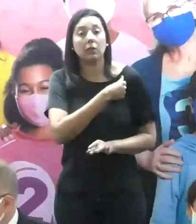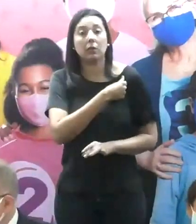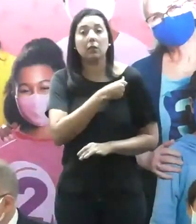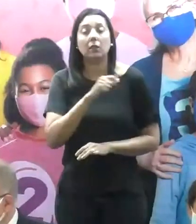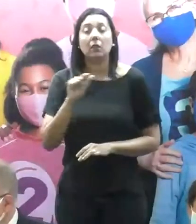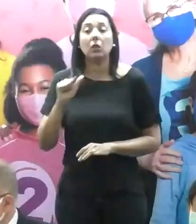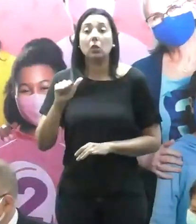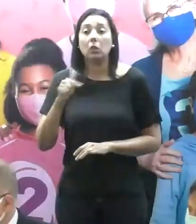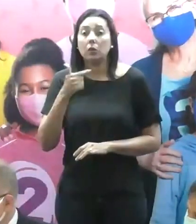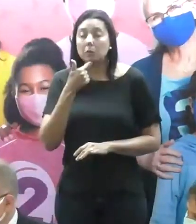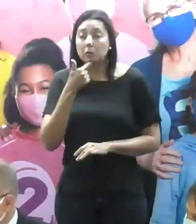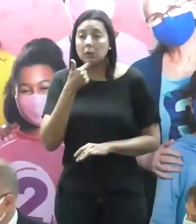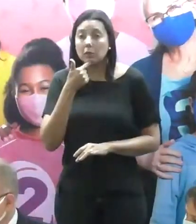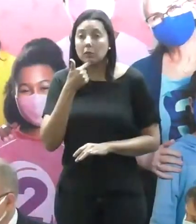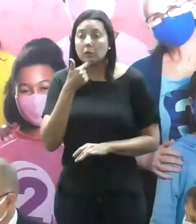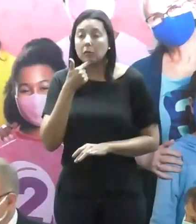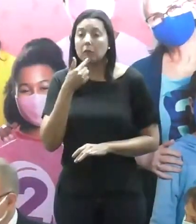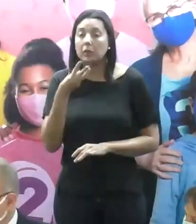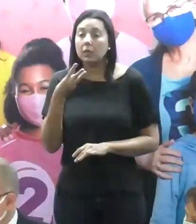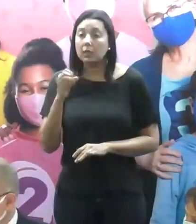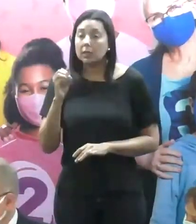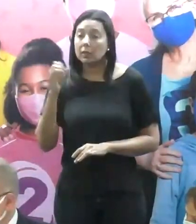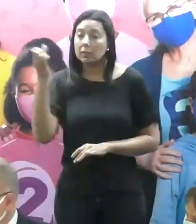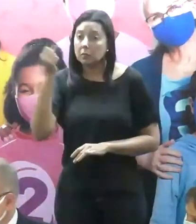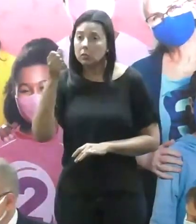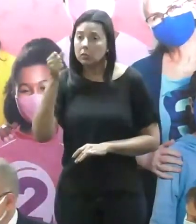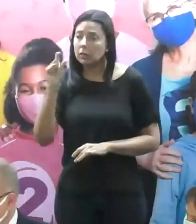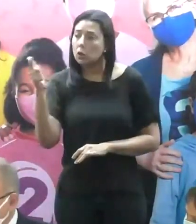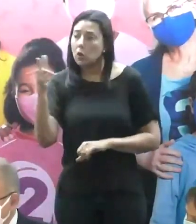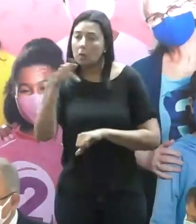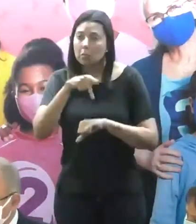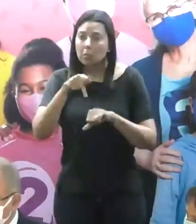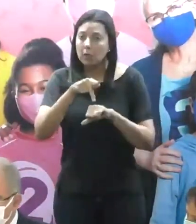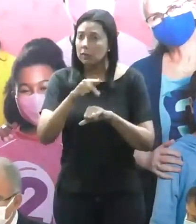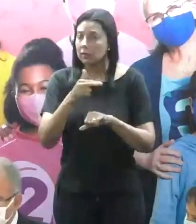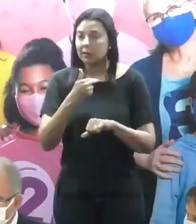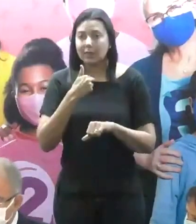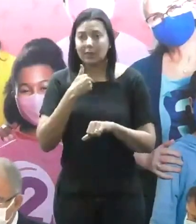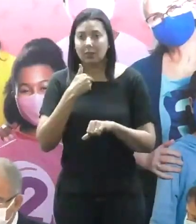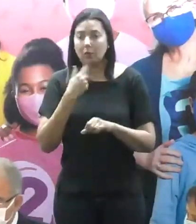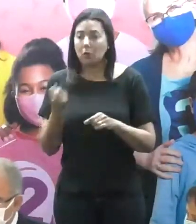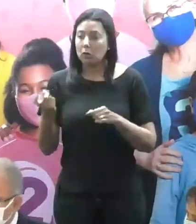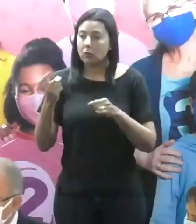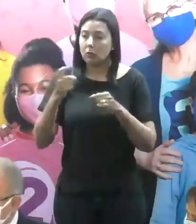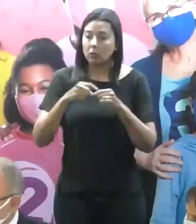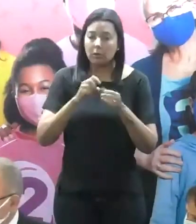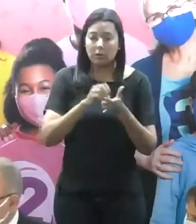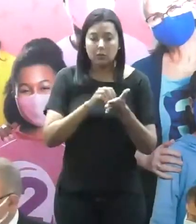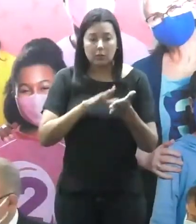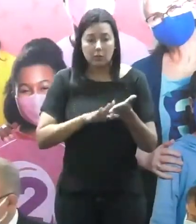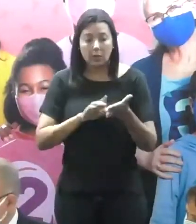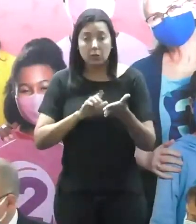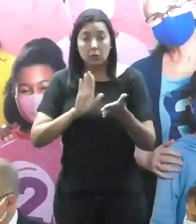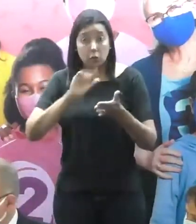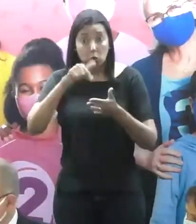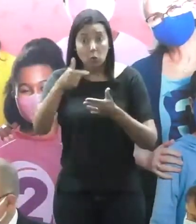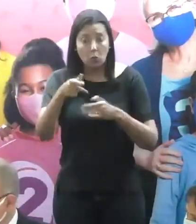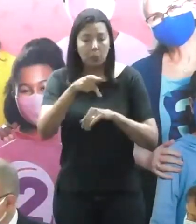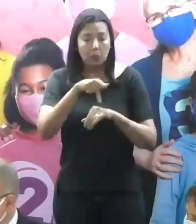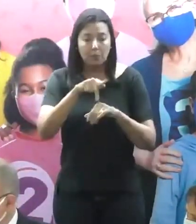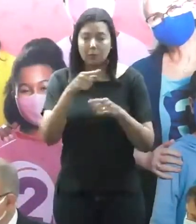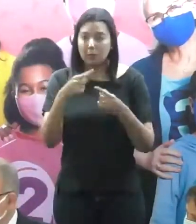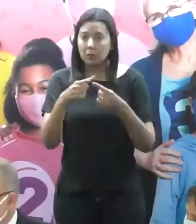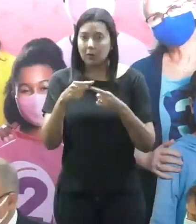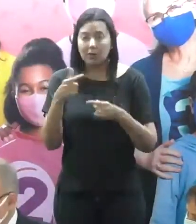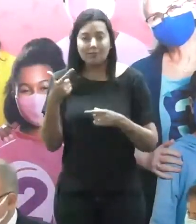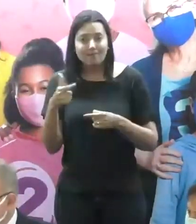quase 2.300 bolsistas estrangeiros que não podem voltar às atividades fora do país porque não tem